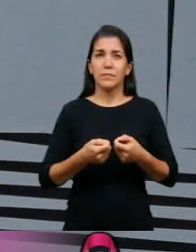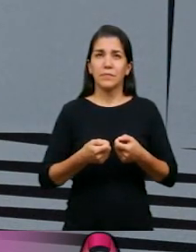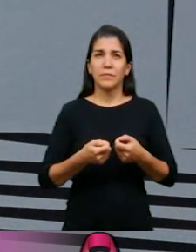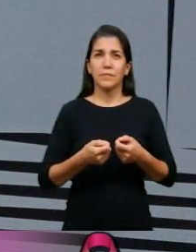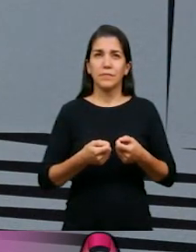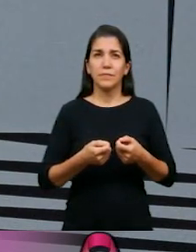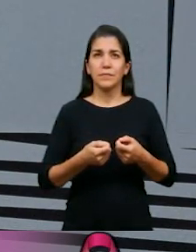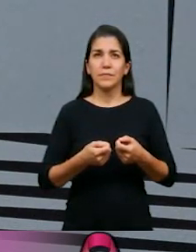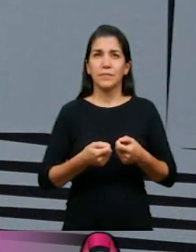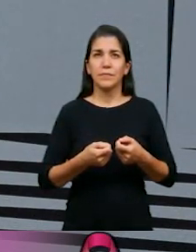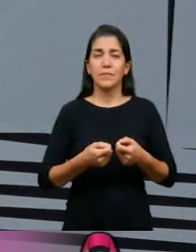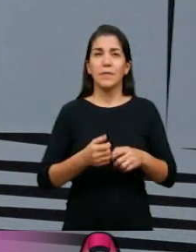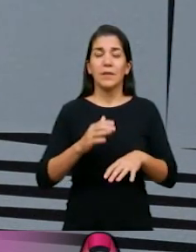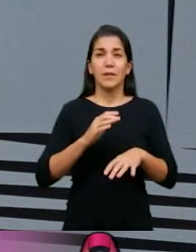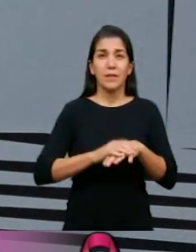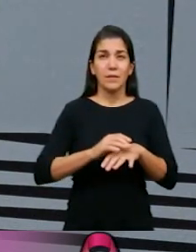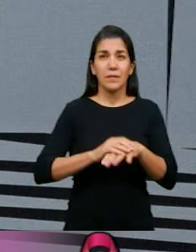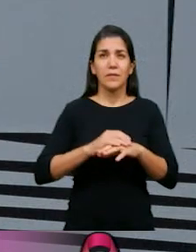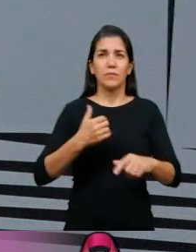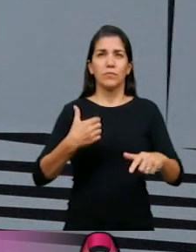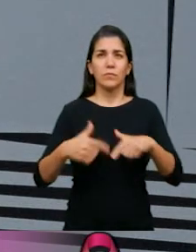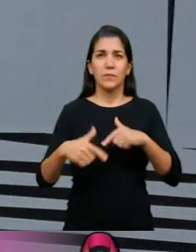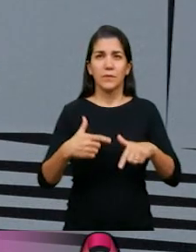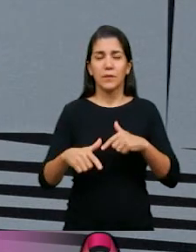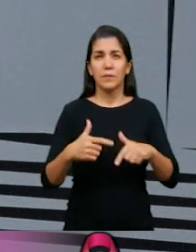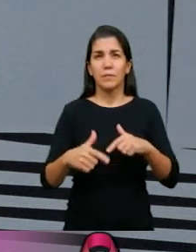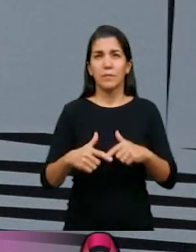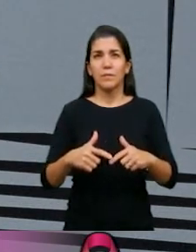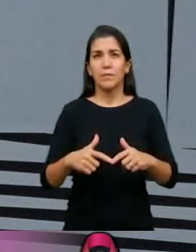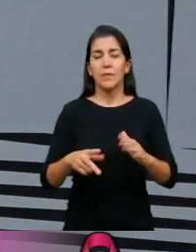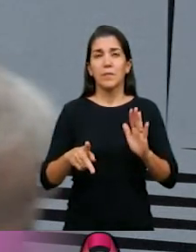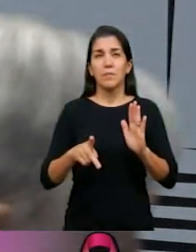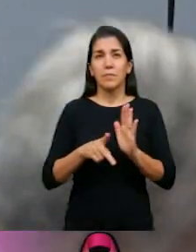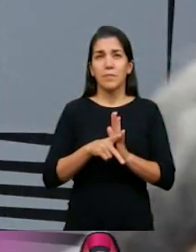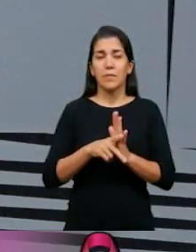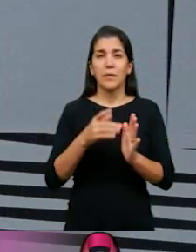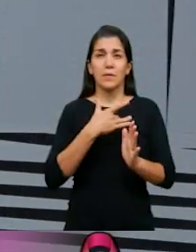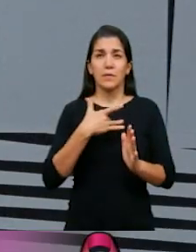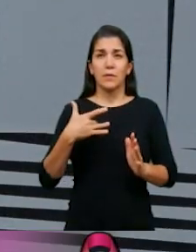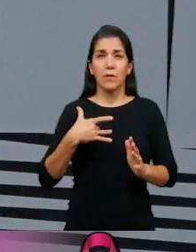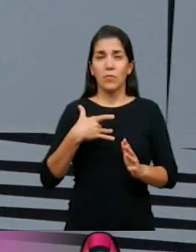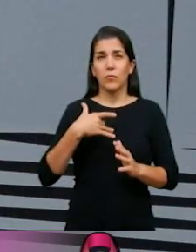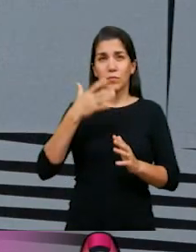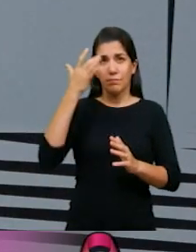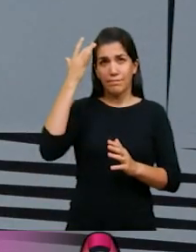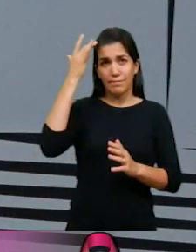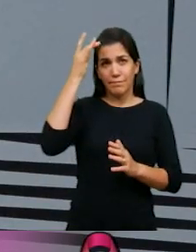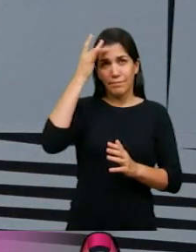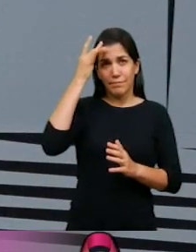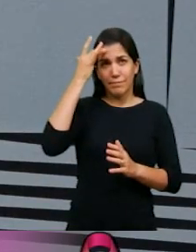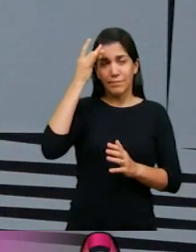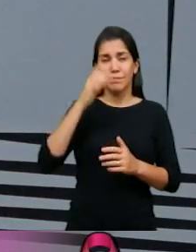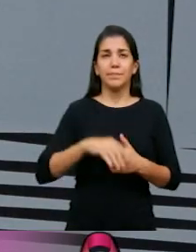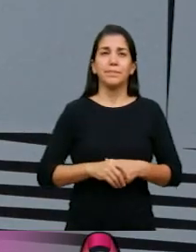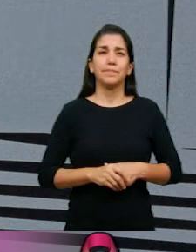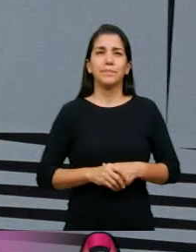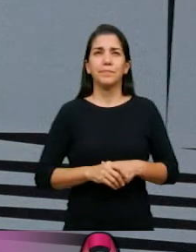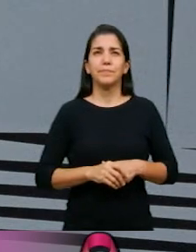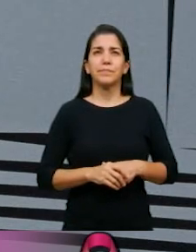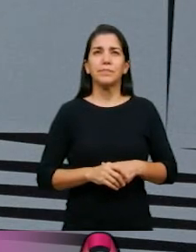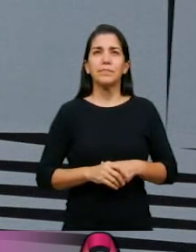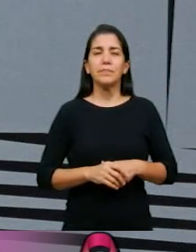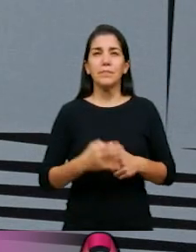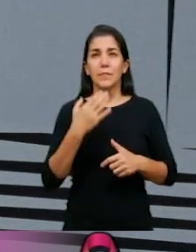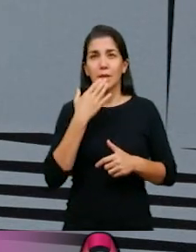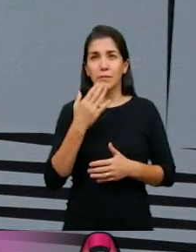operacionalizar e executar ações e serviços especializados de saúde mental, o que inclui os CAPs.